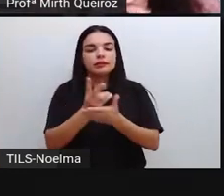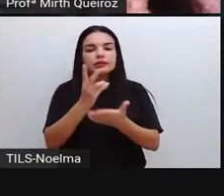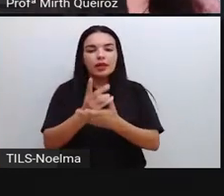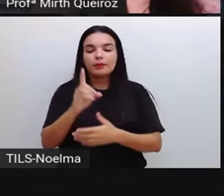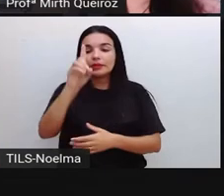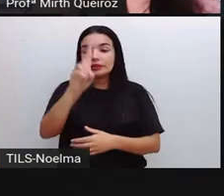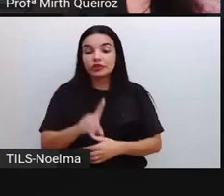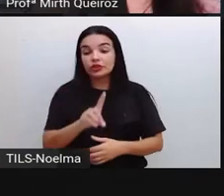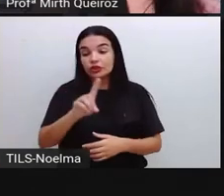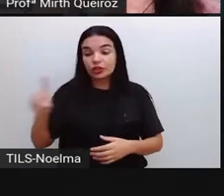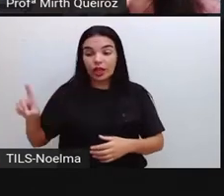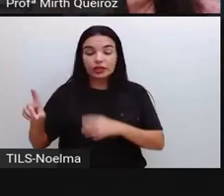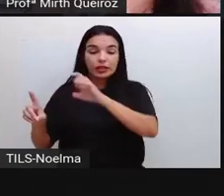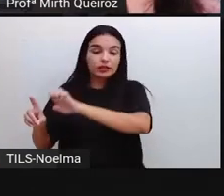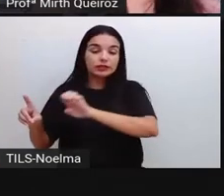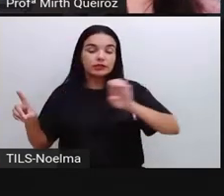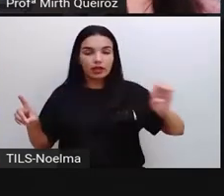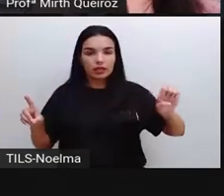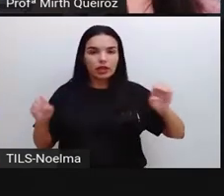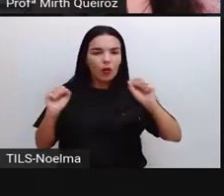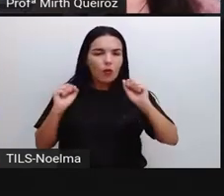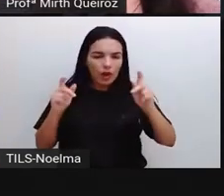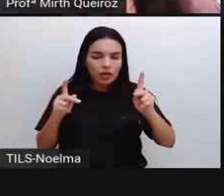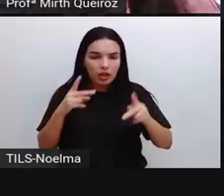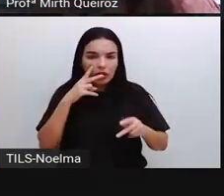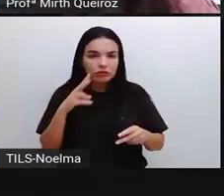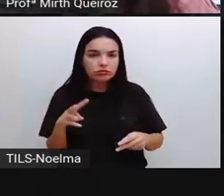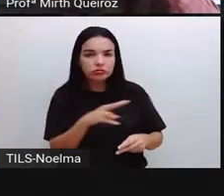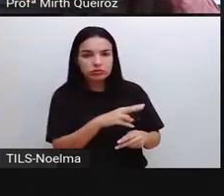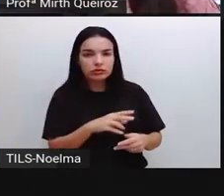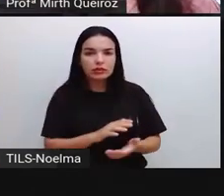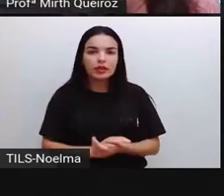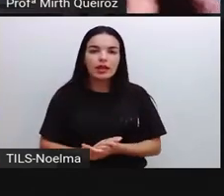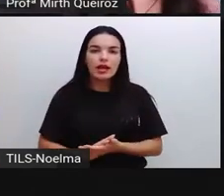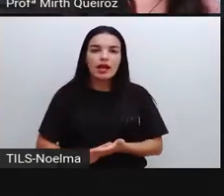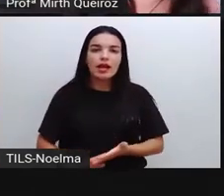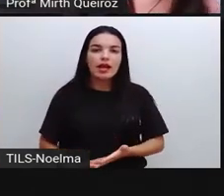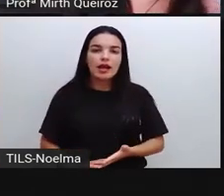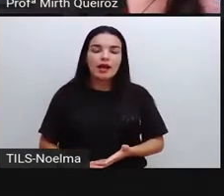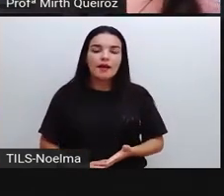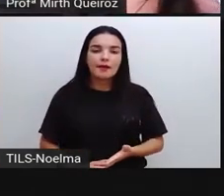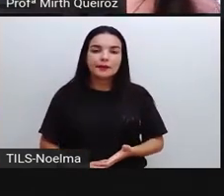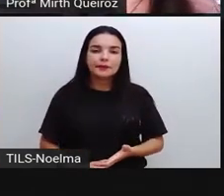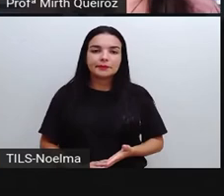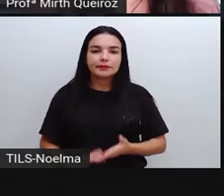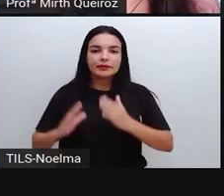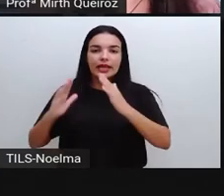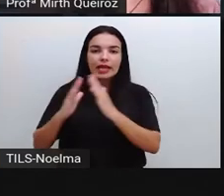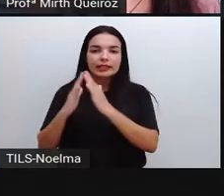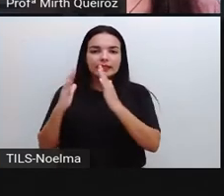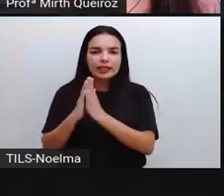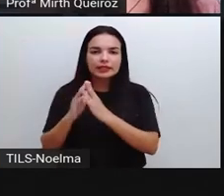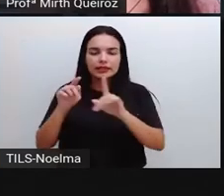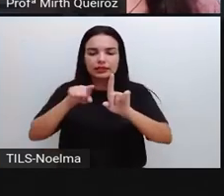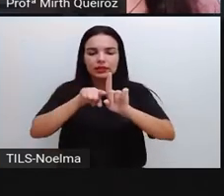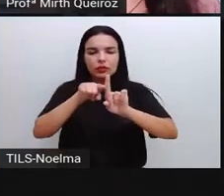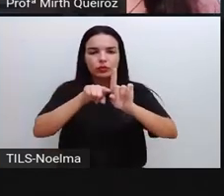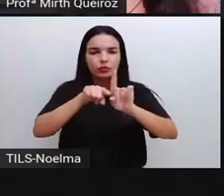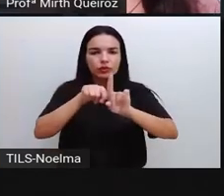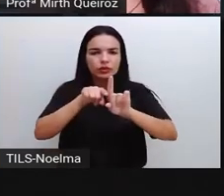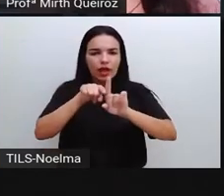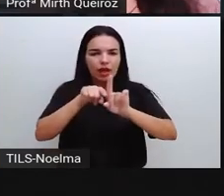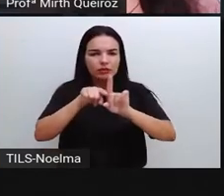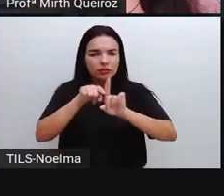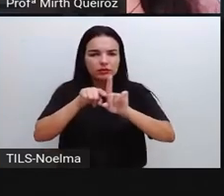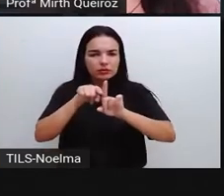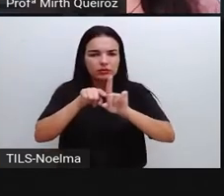para direita mas a gente analisando aqui observando o número a gente vai dar direita para a esquerda se o